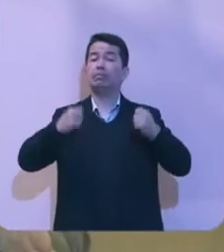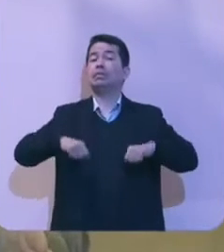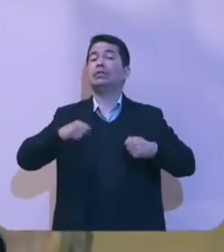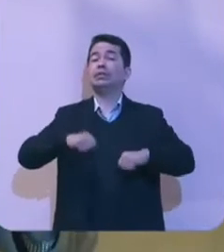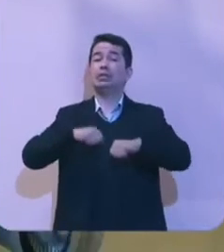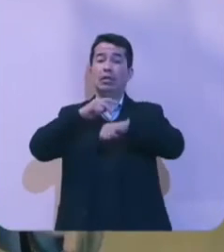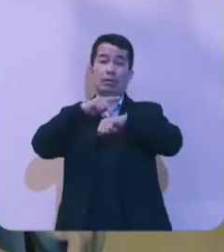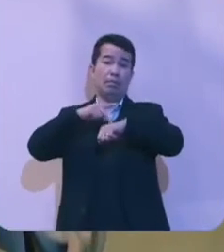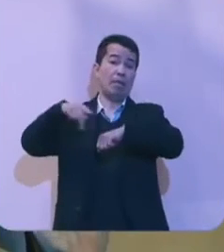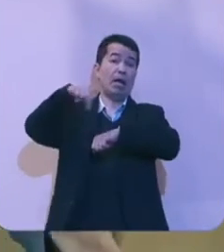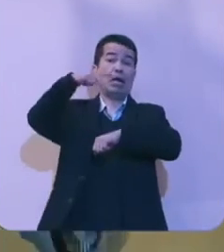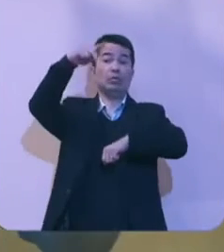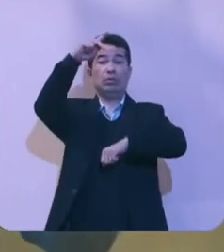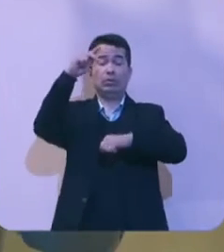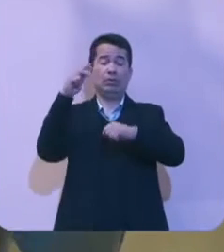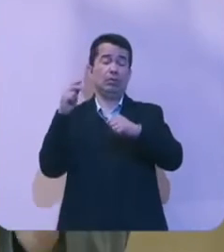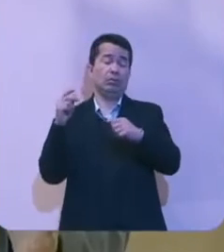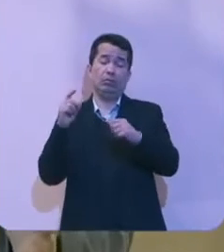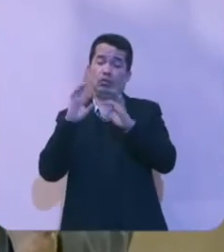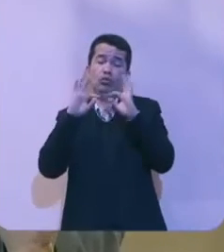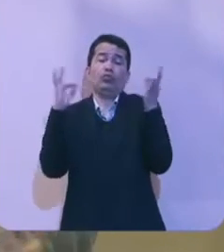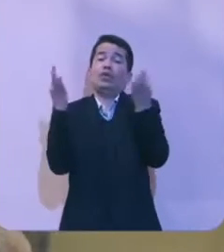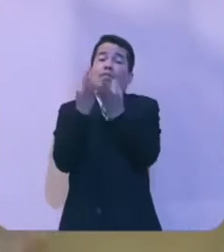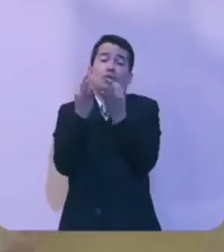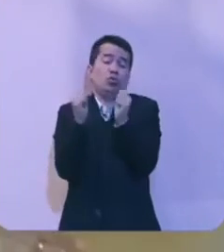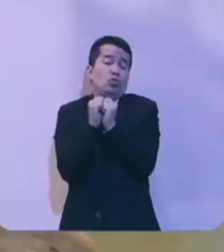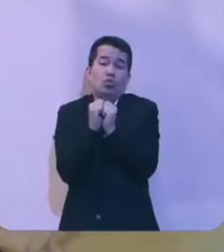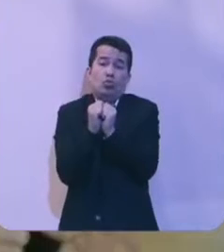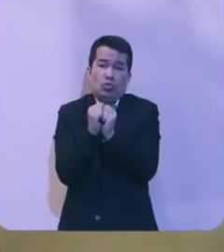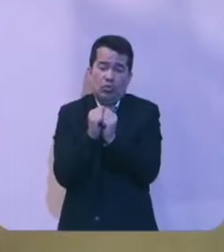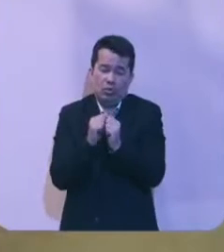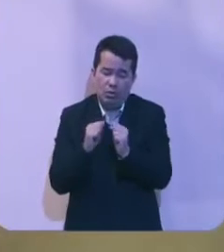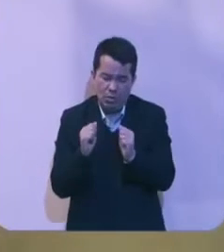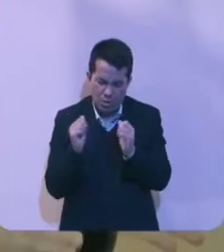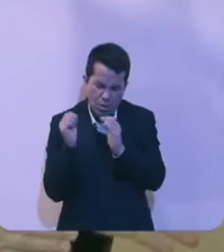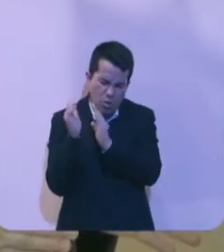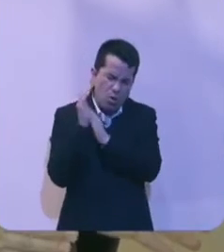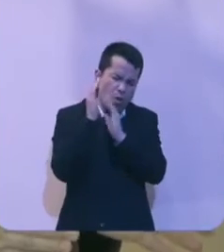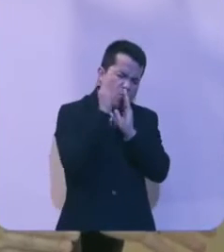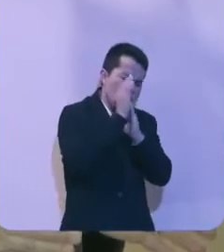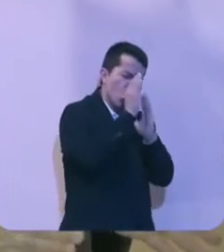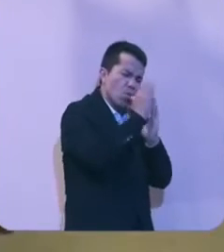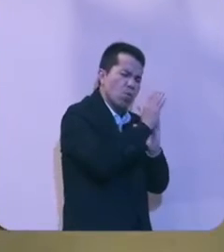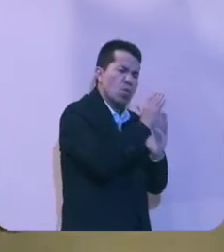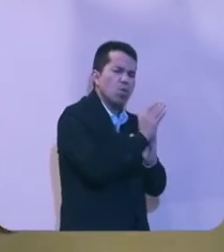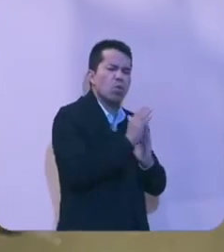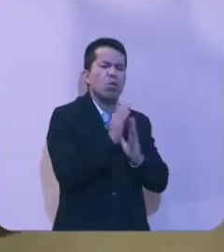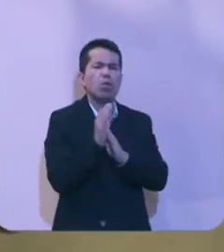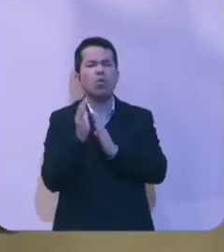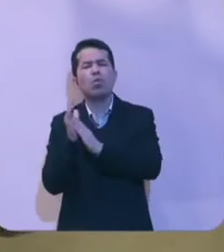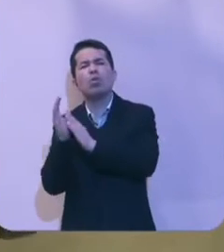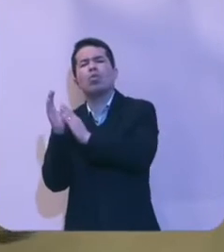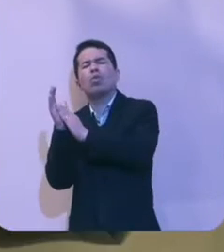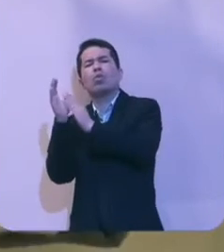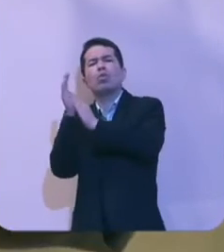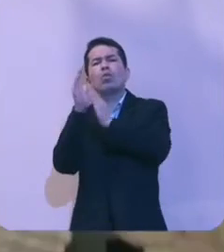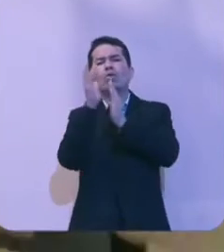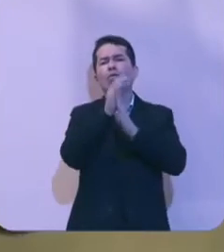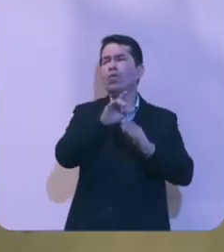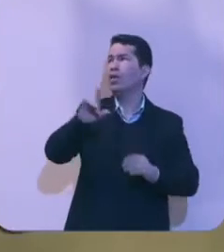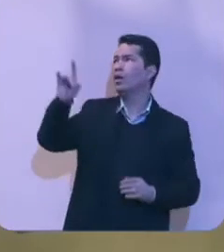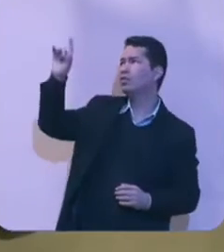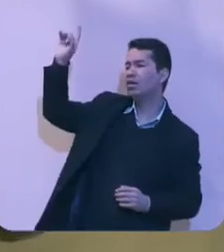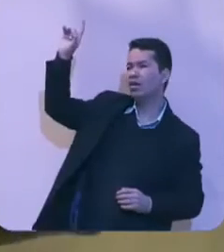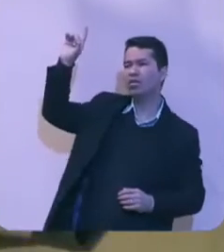escravos no Egito, na noite em que o Senhor os libertou, mas eles estavam louvando a Deus com sacrifícios de